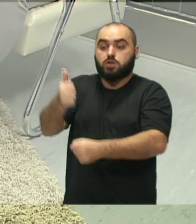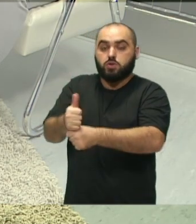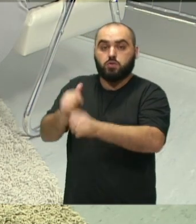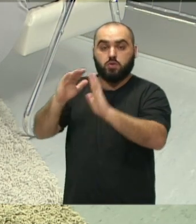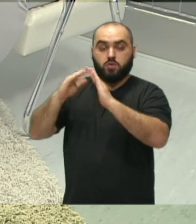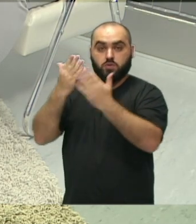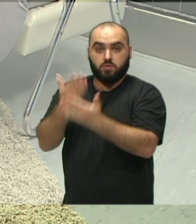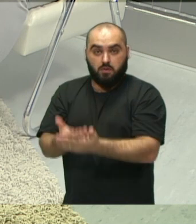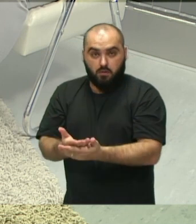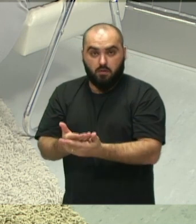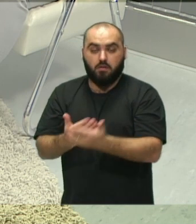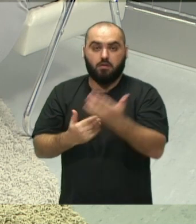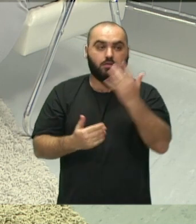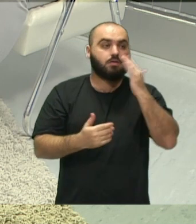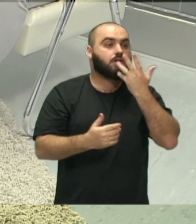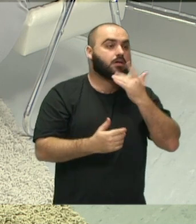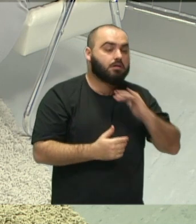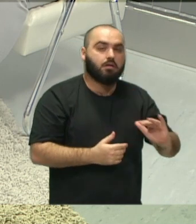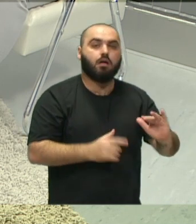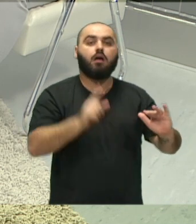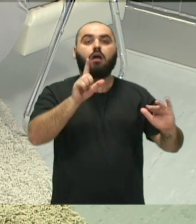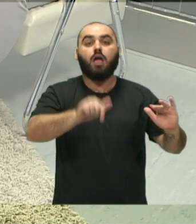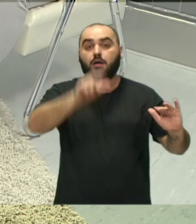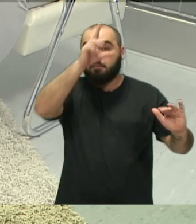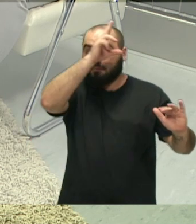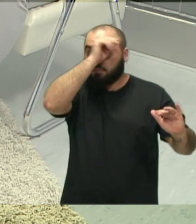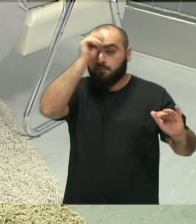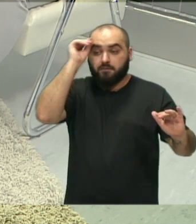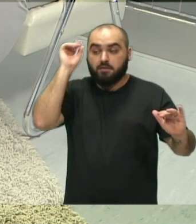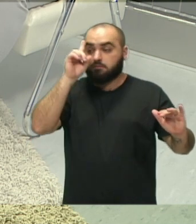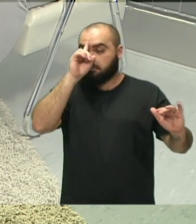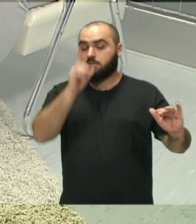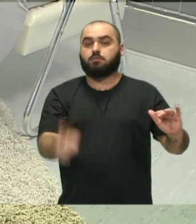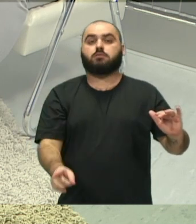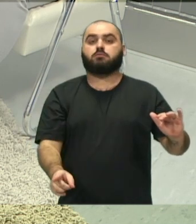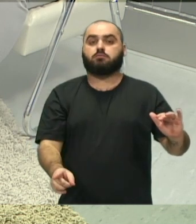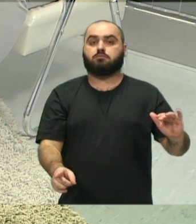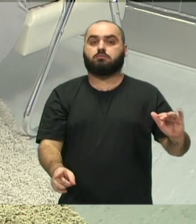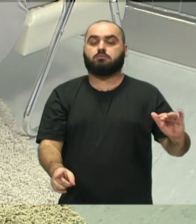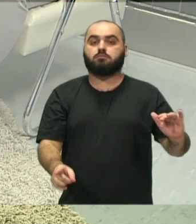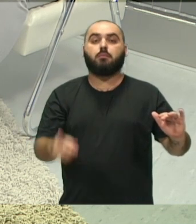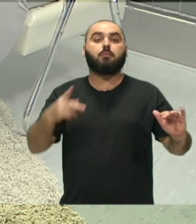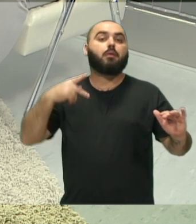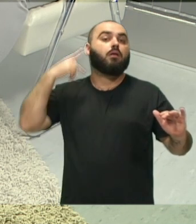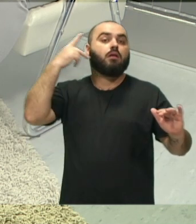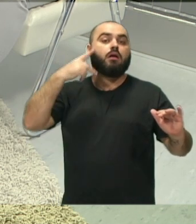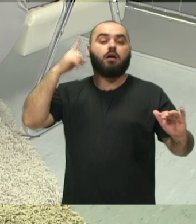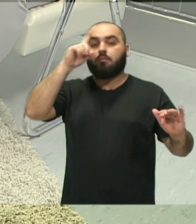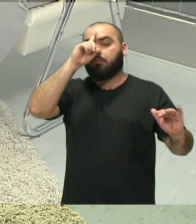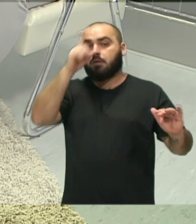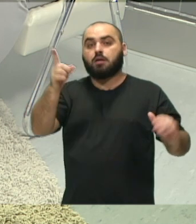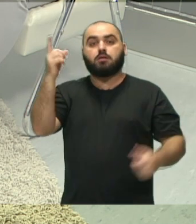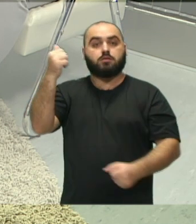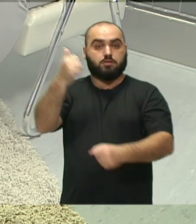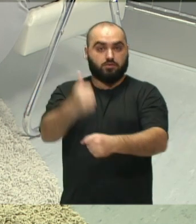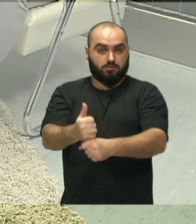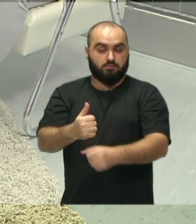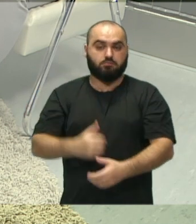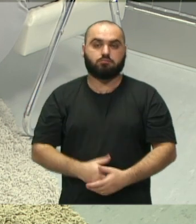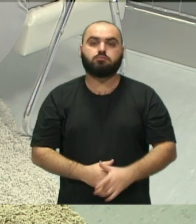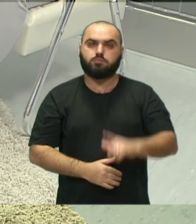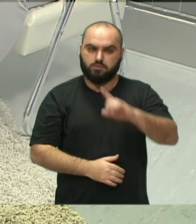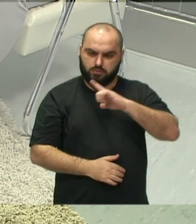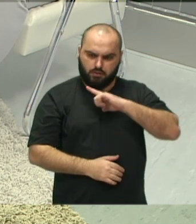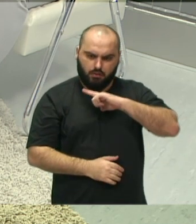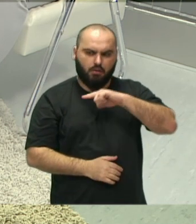escola ou creche de Itajaí é o prefeito. São indicações políticas, embora sejam